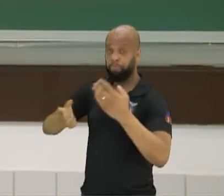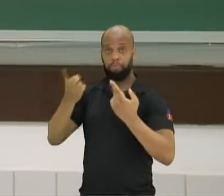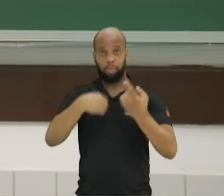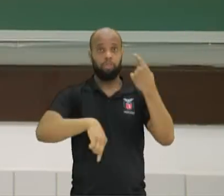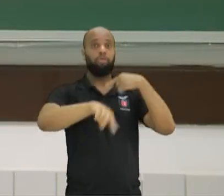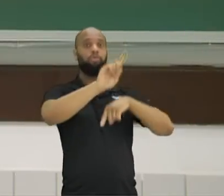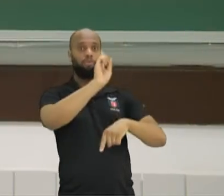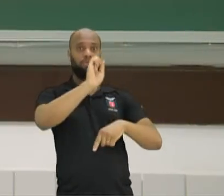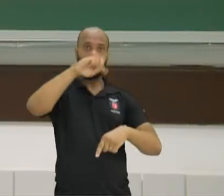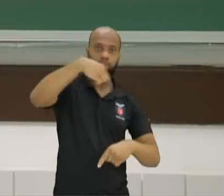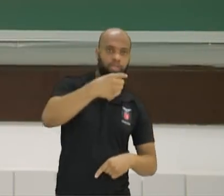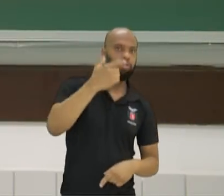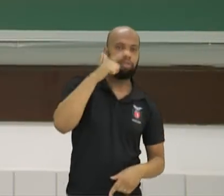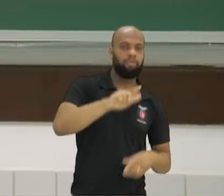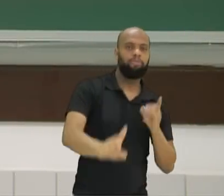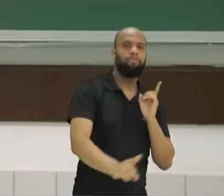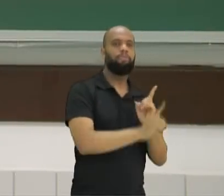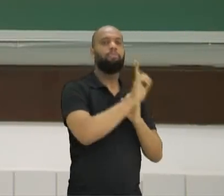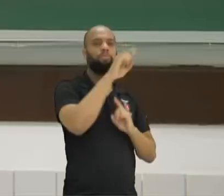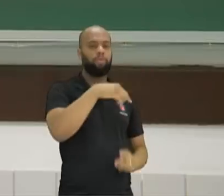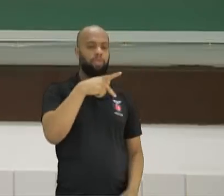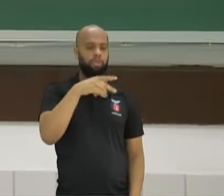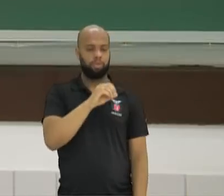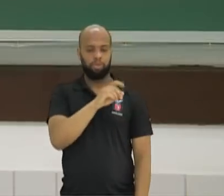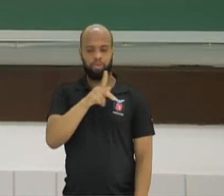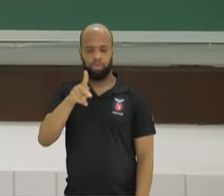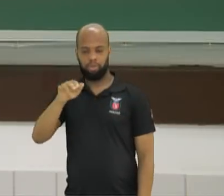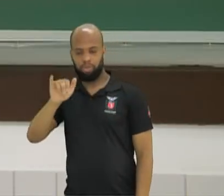evoluiu para esse estilo do popping.